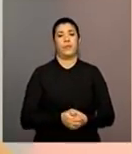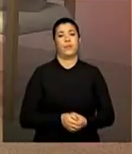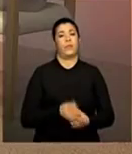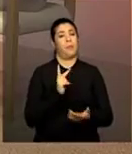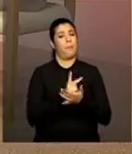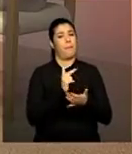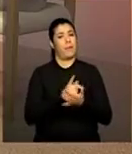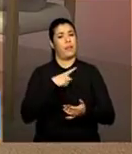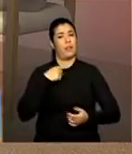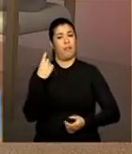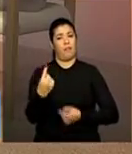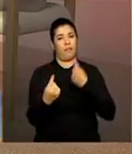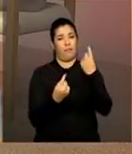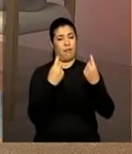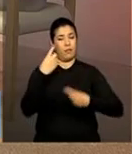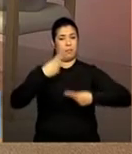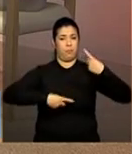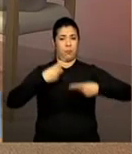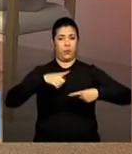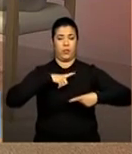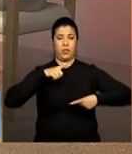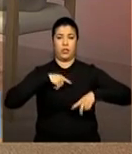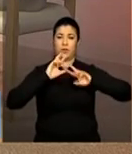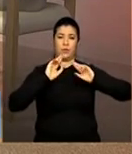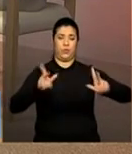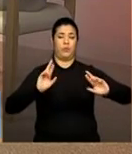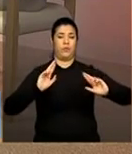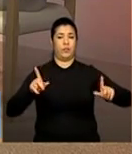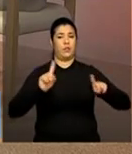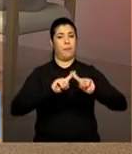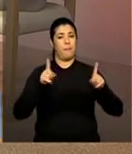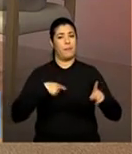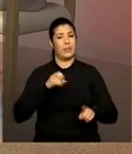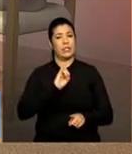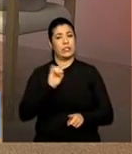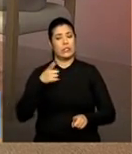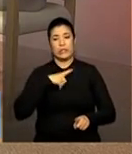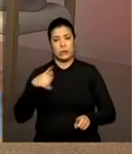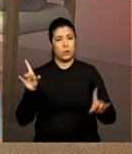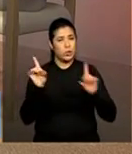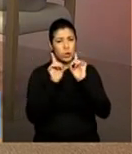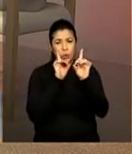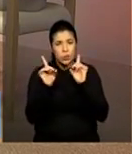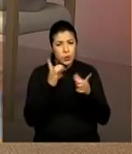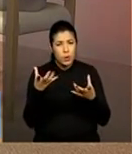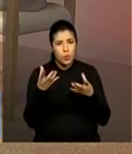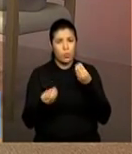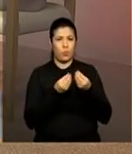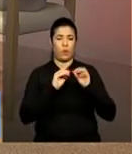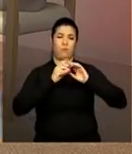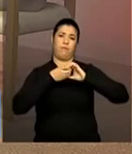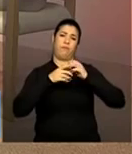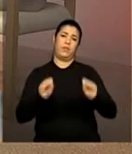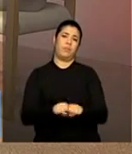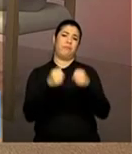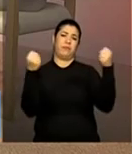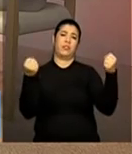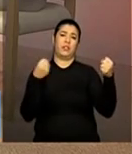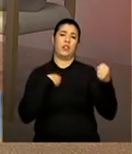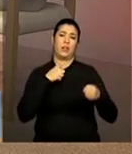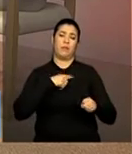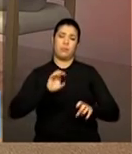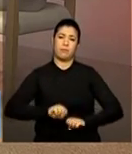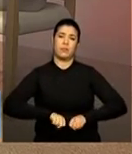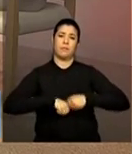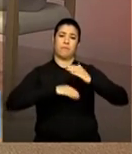política tenha a sua distinção mas sem esse diálogo há uma fragilização na superação